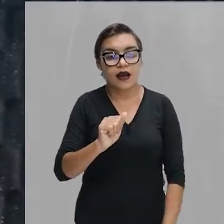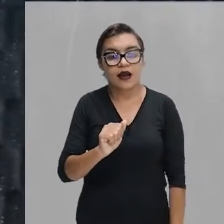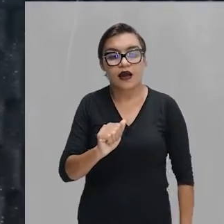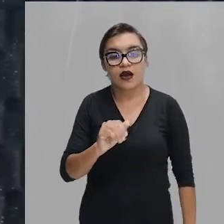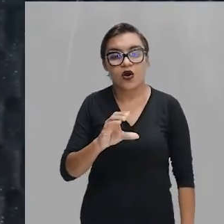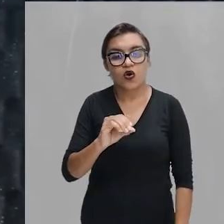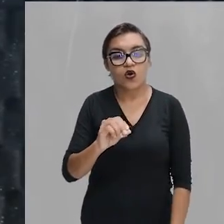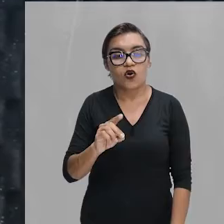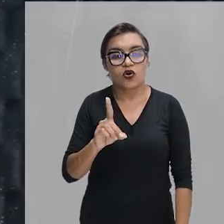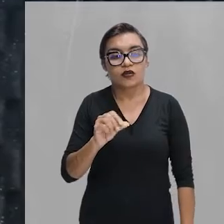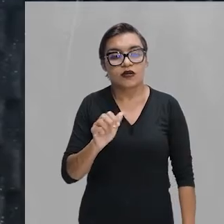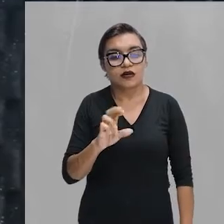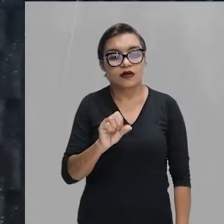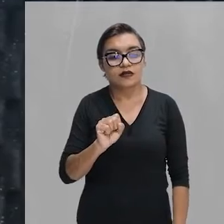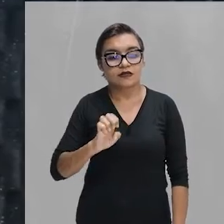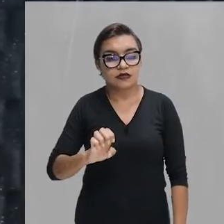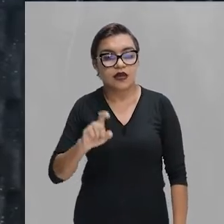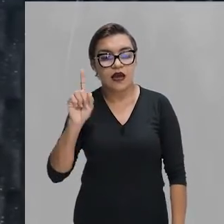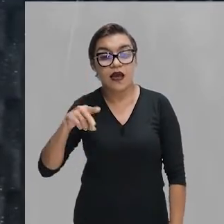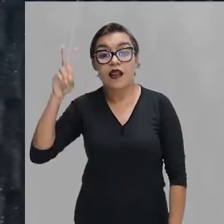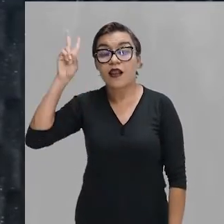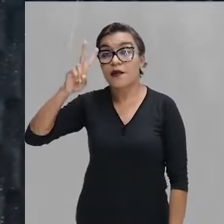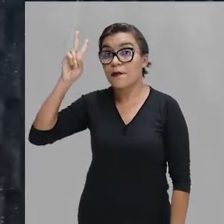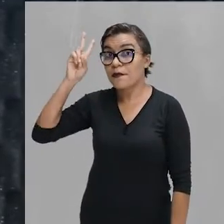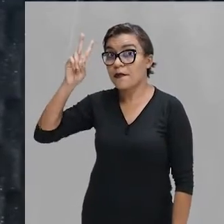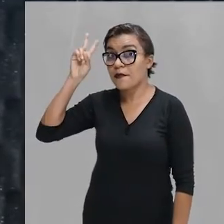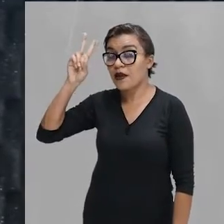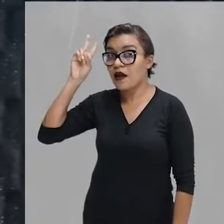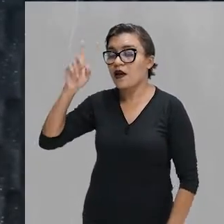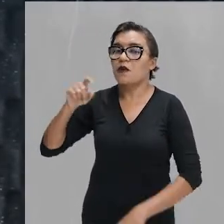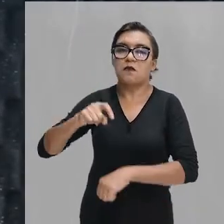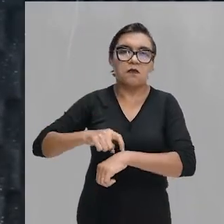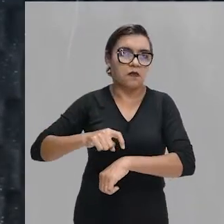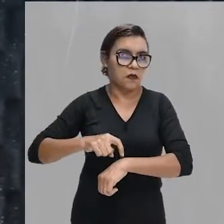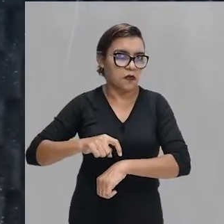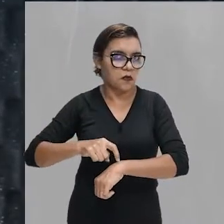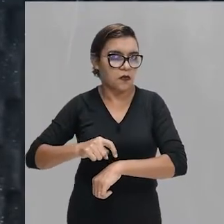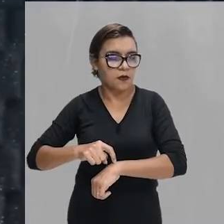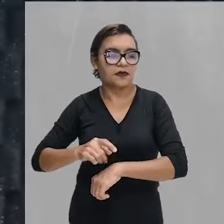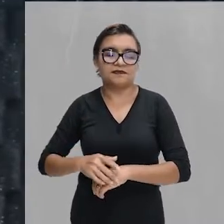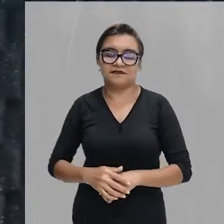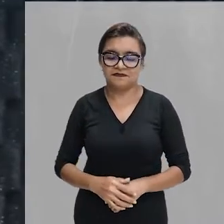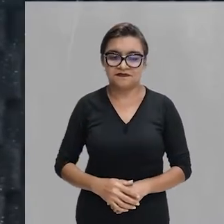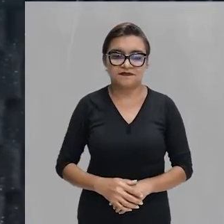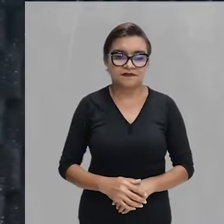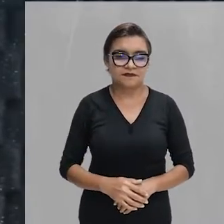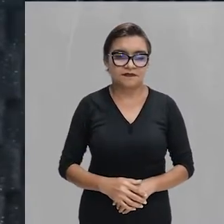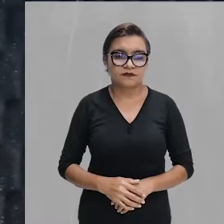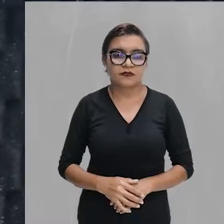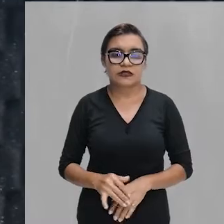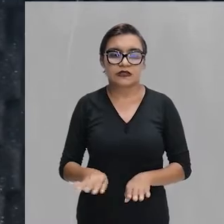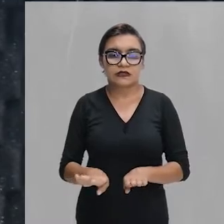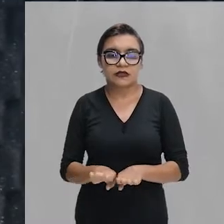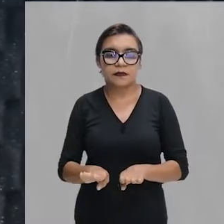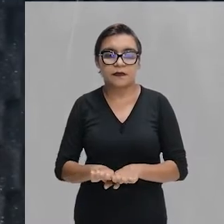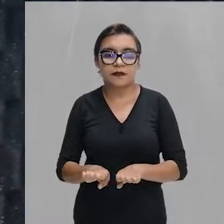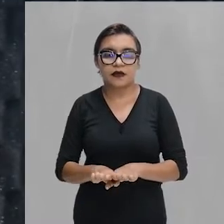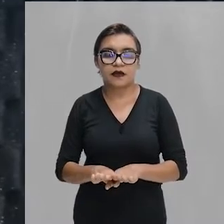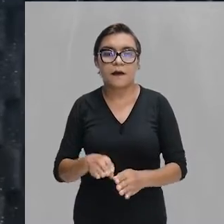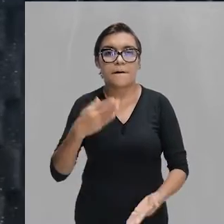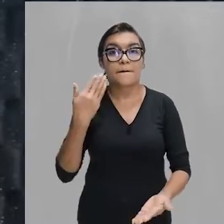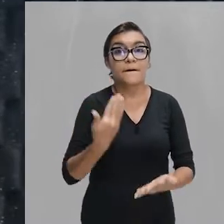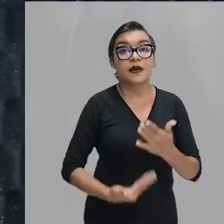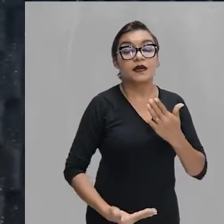bom? De alguém ou de alguma coisa, de um momento, de uma situação. Perder, contrário